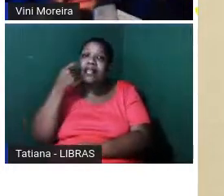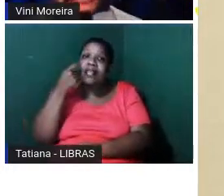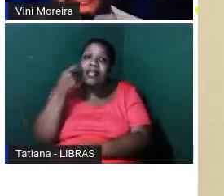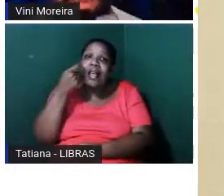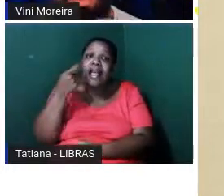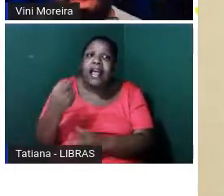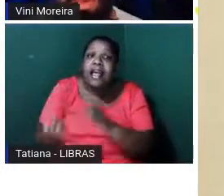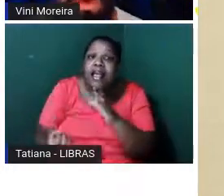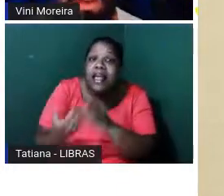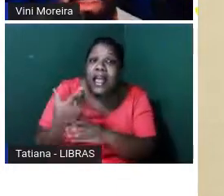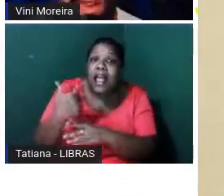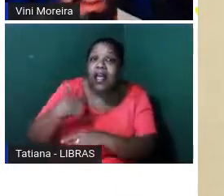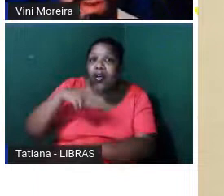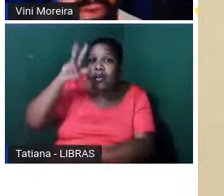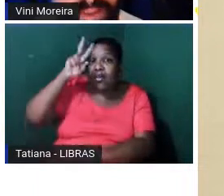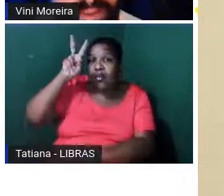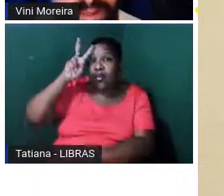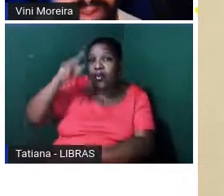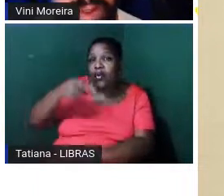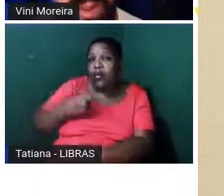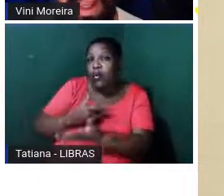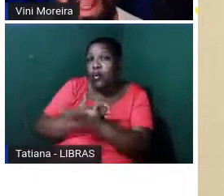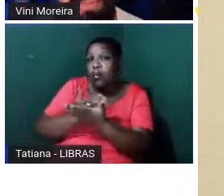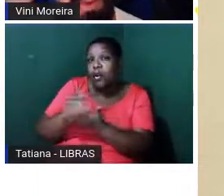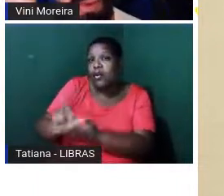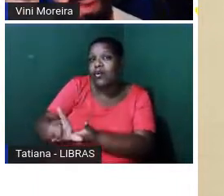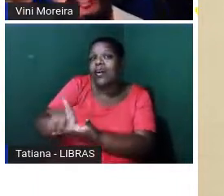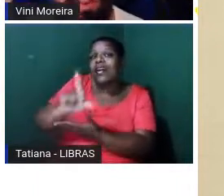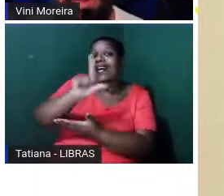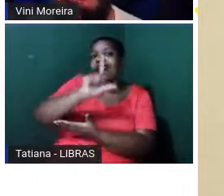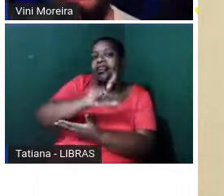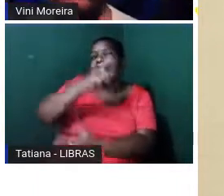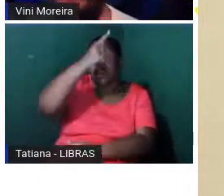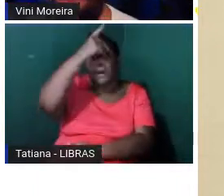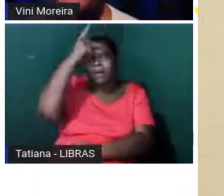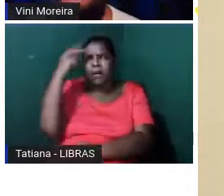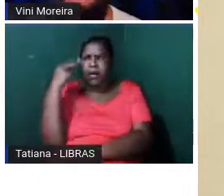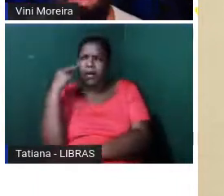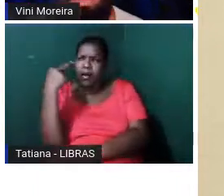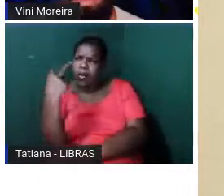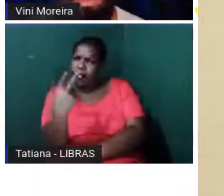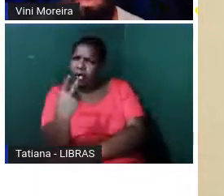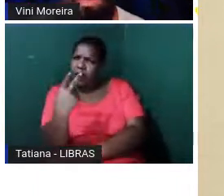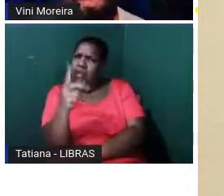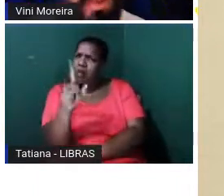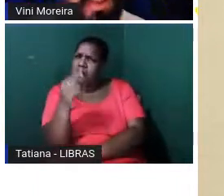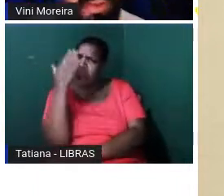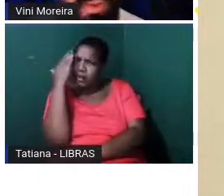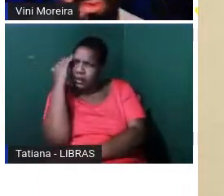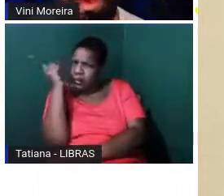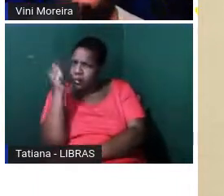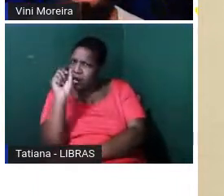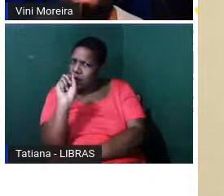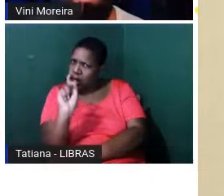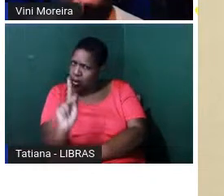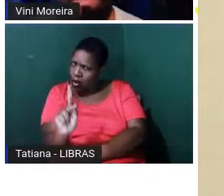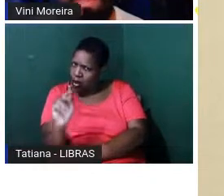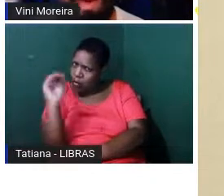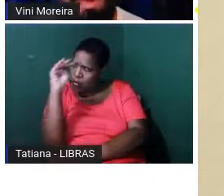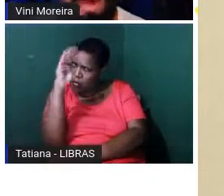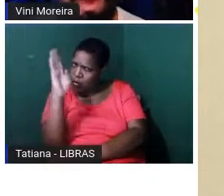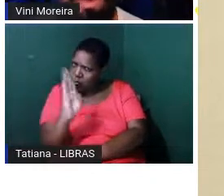criar uma narrativa no começo para antes de começar a pessoa que está assistindo saber Beleza o Brasil